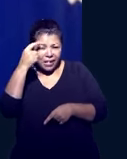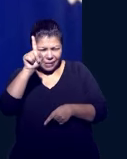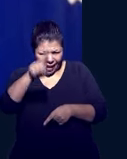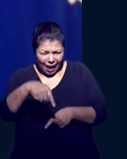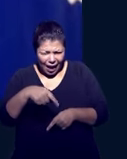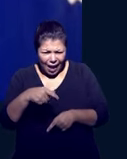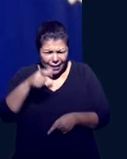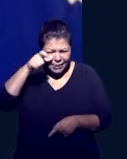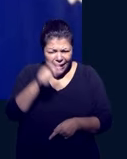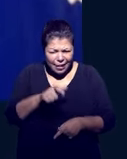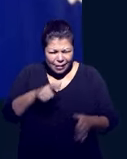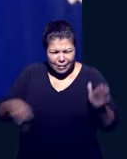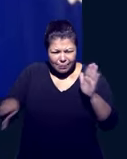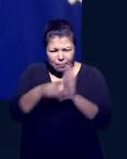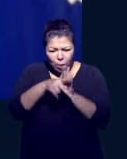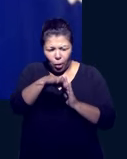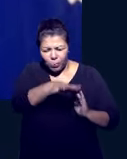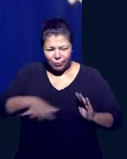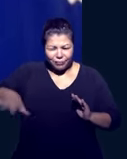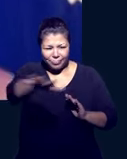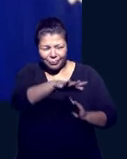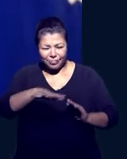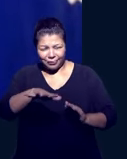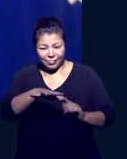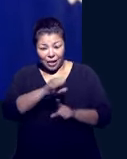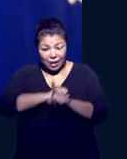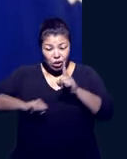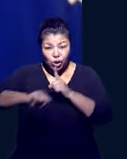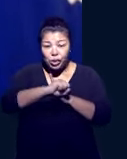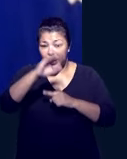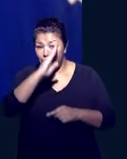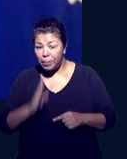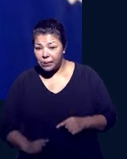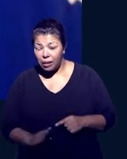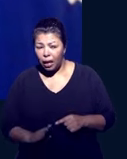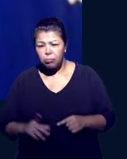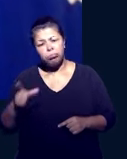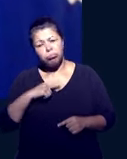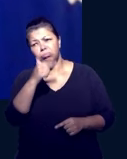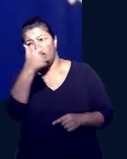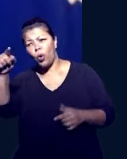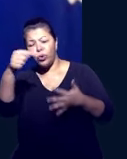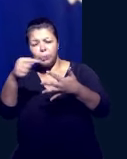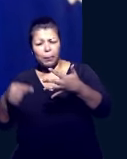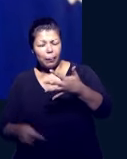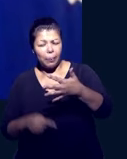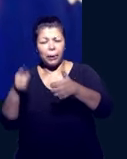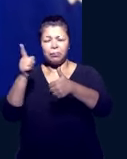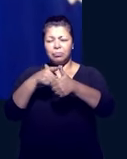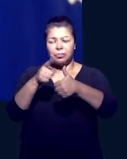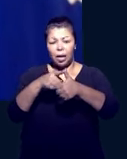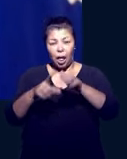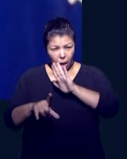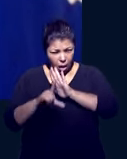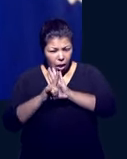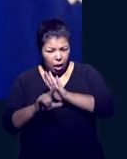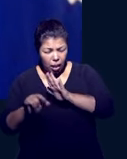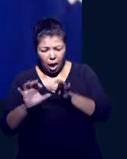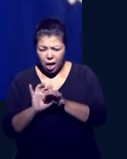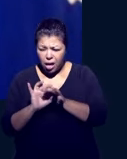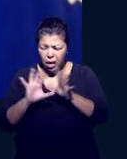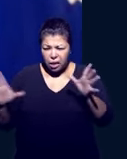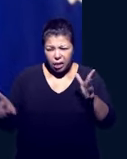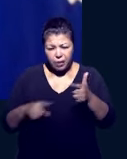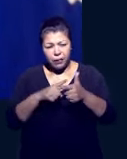brasileiro que pensa em relação a cada uma dessas medidas sobre legalização de drogas sobre legalização do aborto sobre Marco temporal